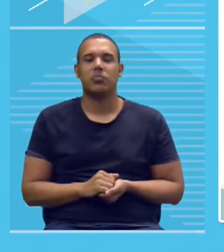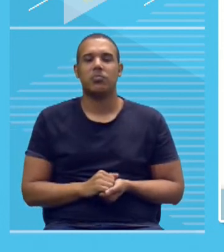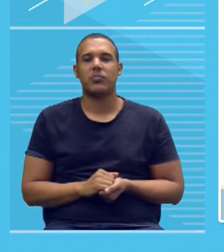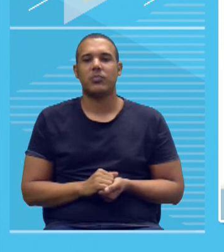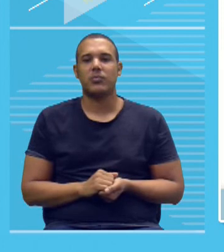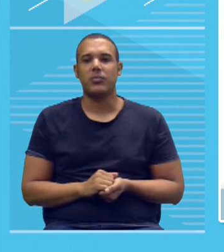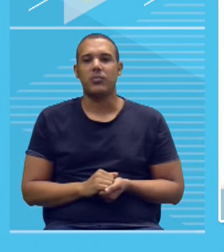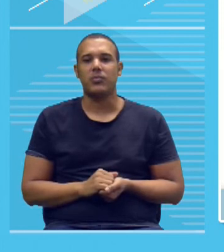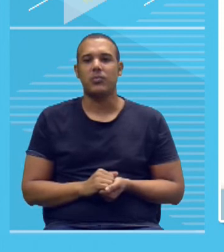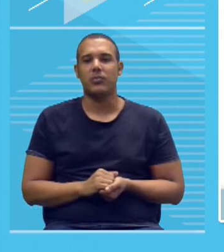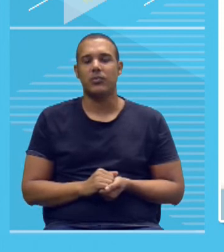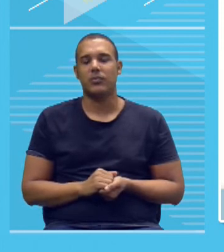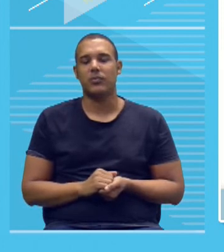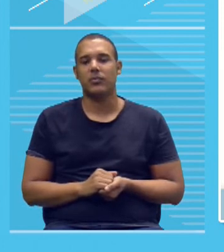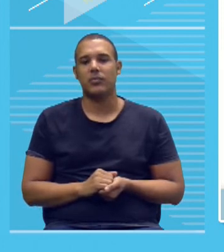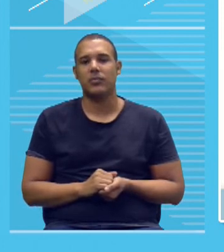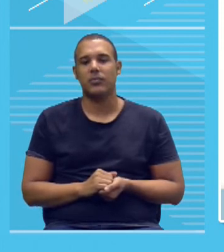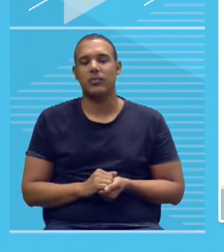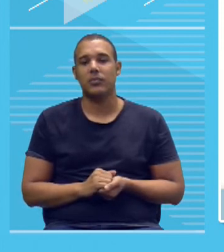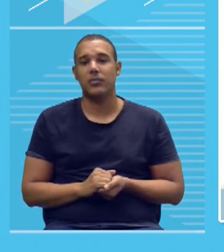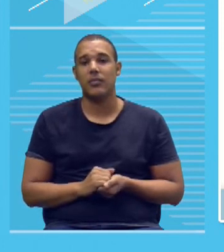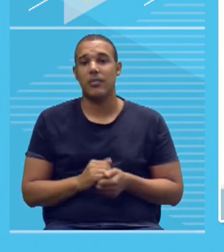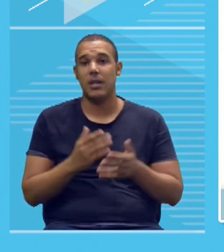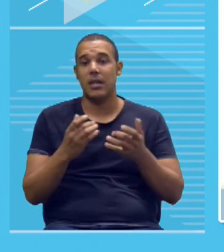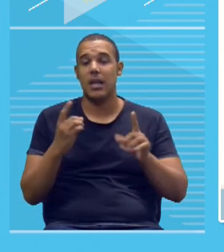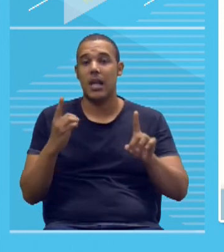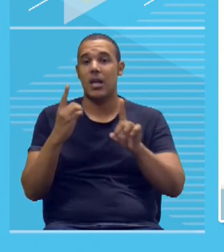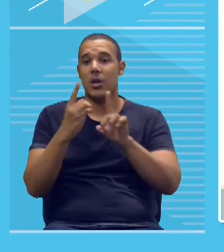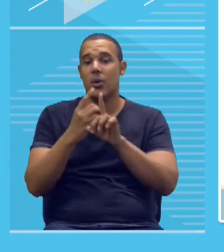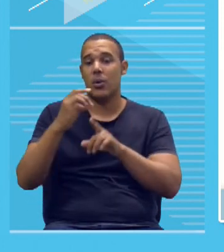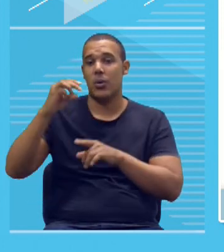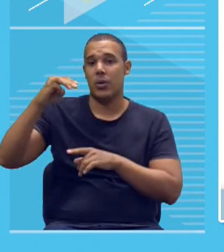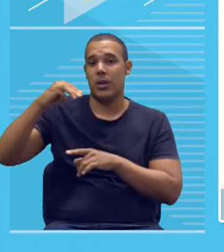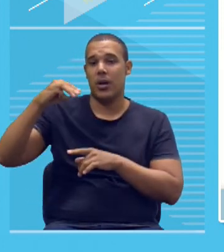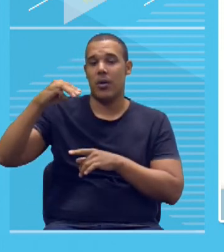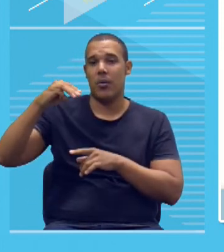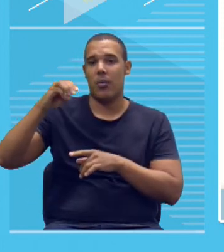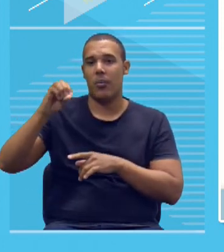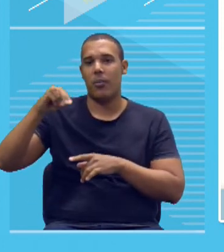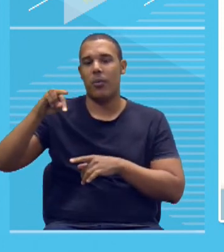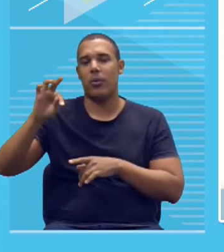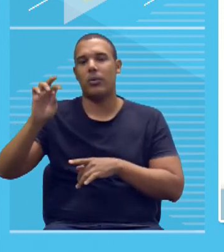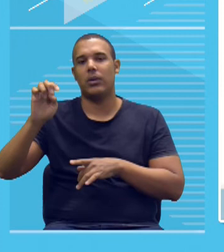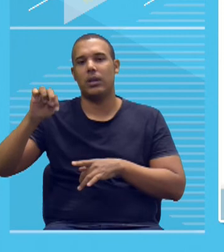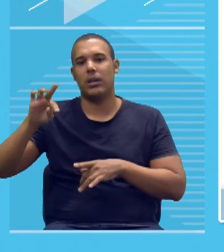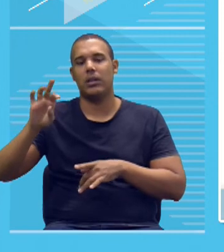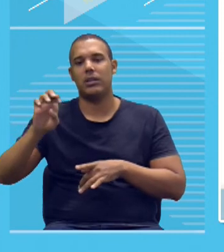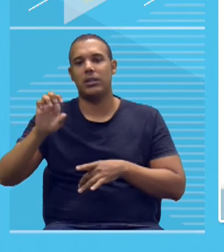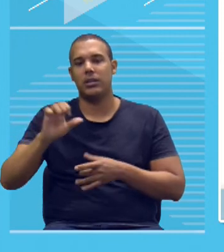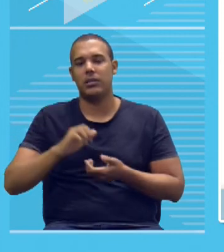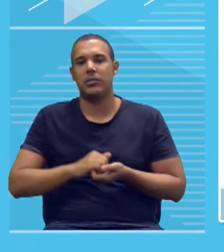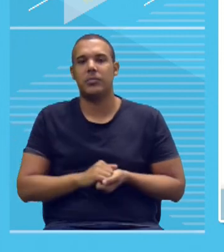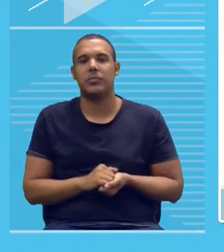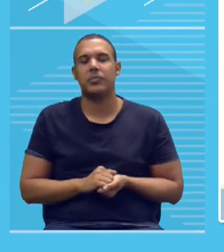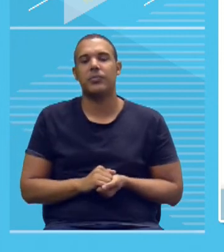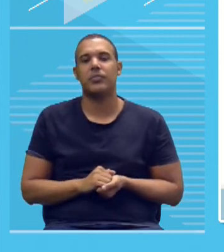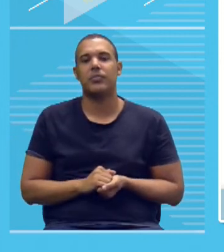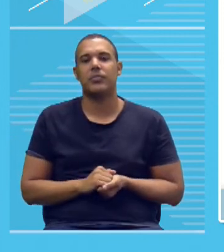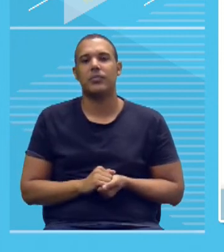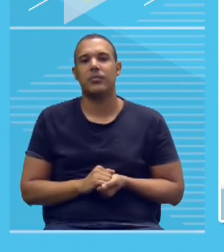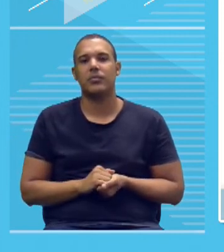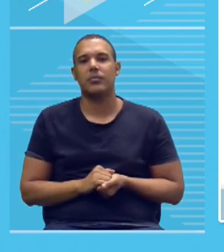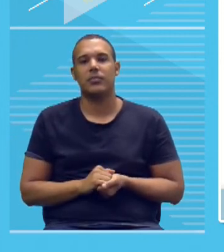investimento quer saber o montante de dinheiro que ele vai ter após esses dez dias de aplicação professor